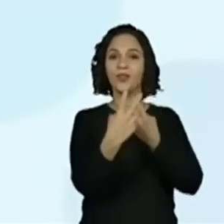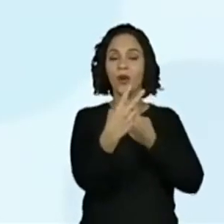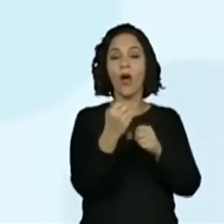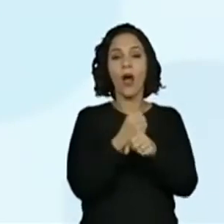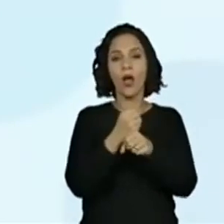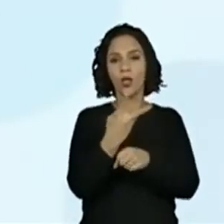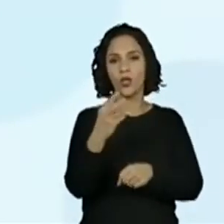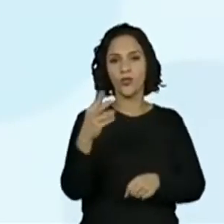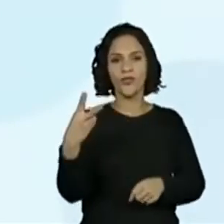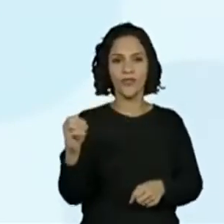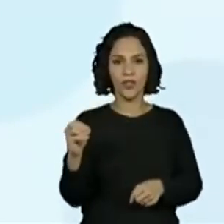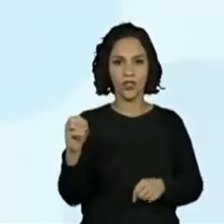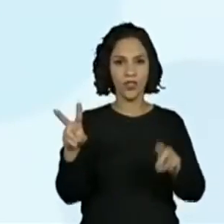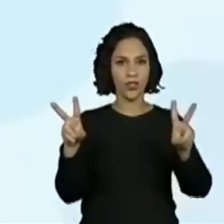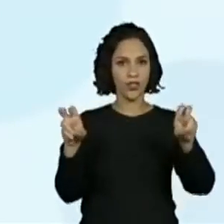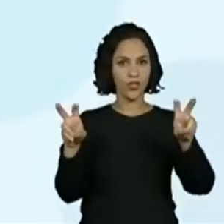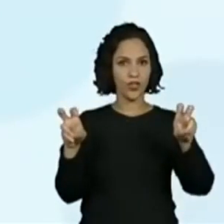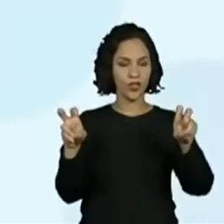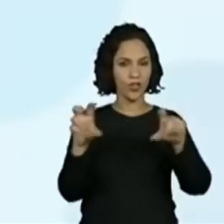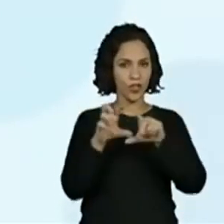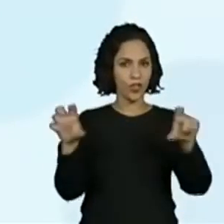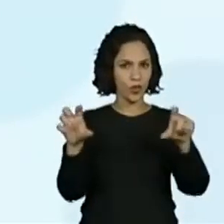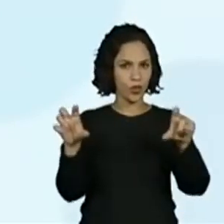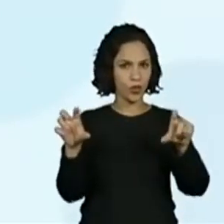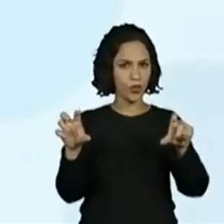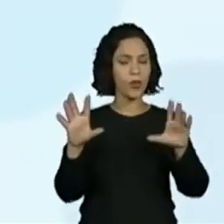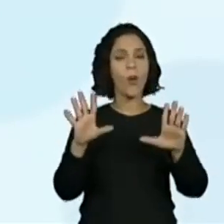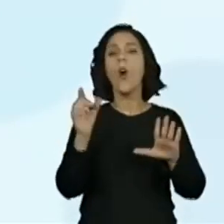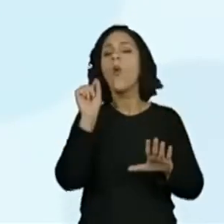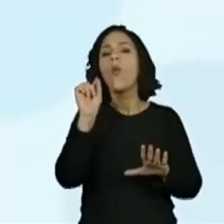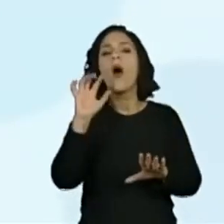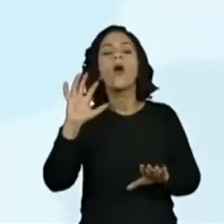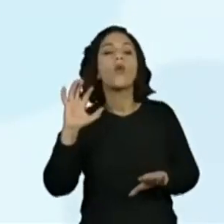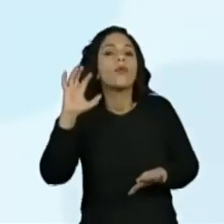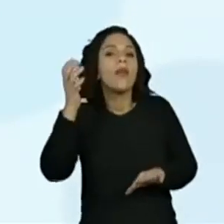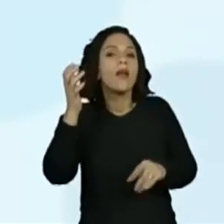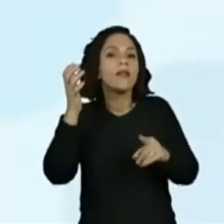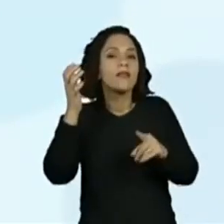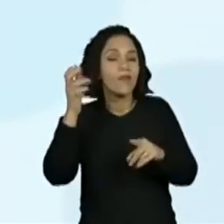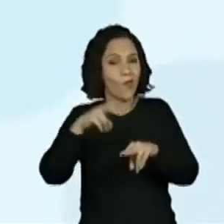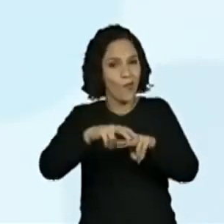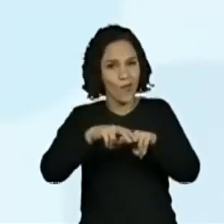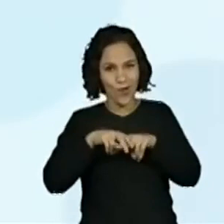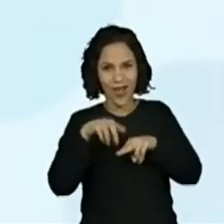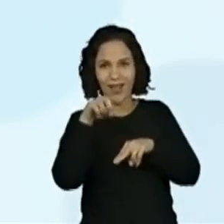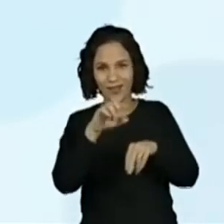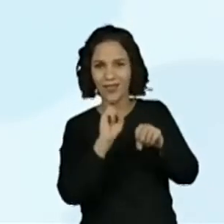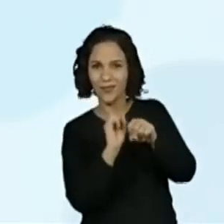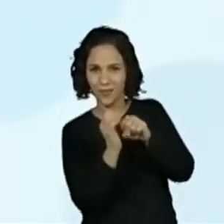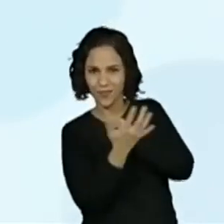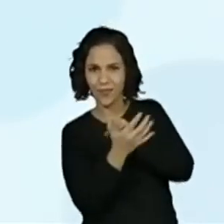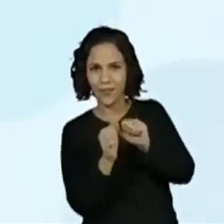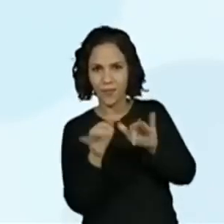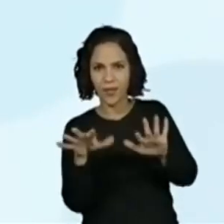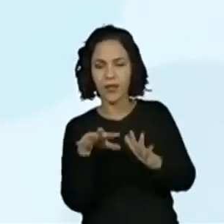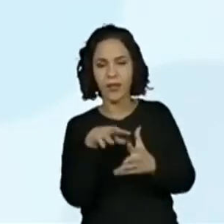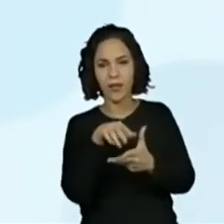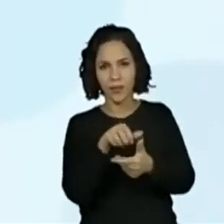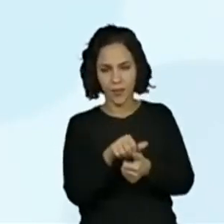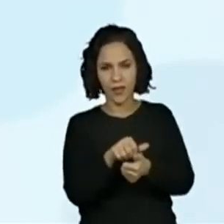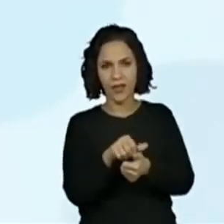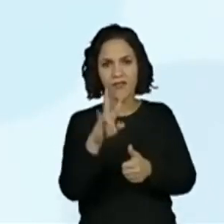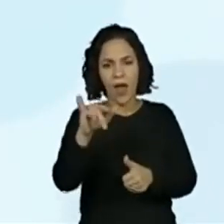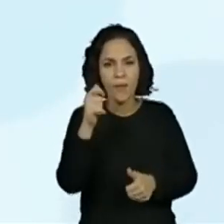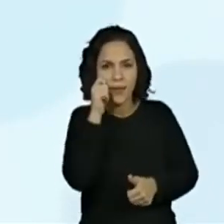esse é o título. Isso então, é o título. O que aconteceu? Né? Que por conta da pandemia, a gente vai ter, então, a entrega do